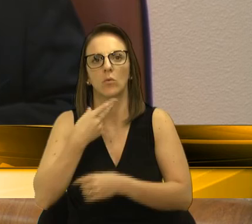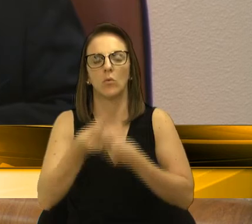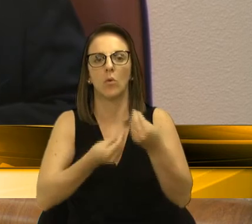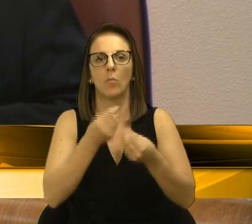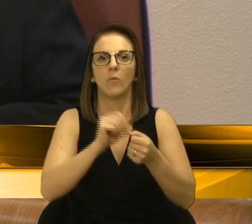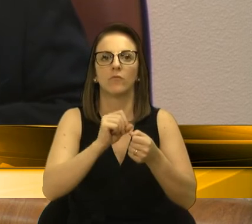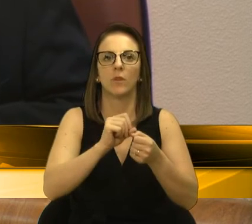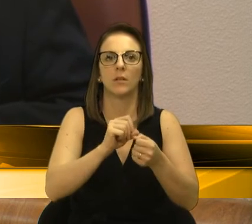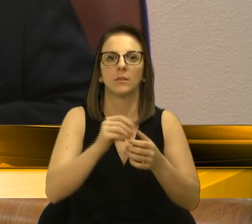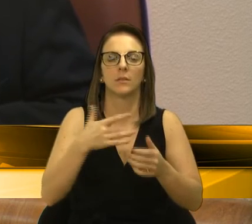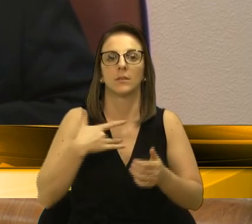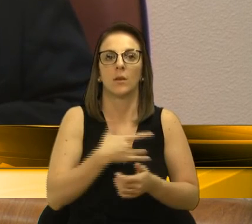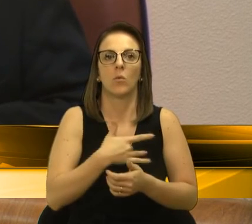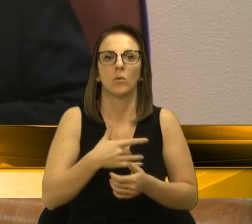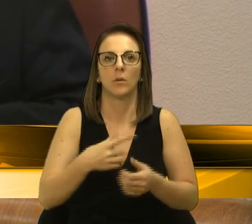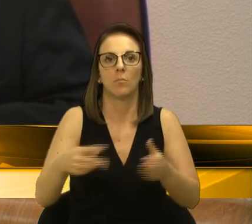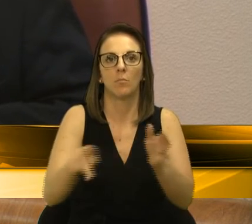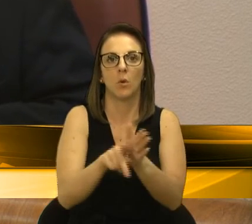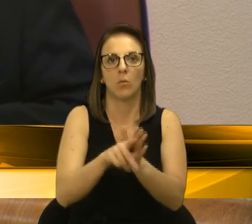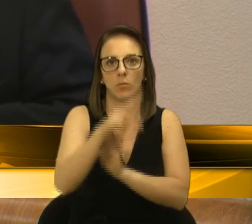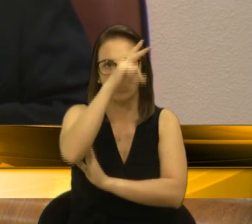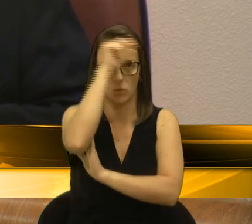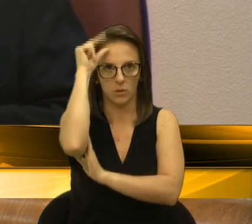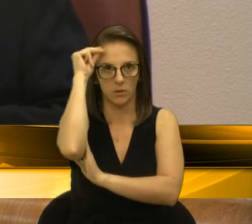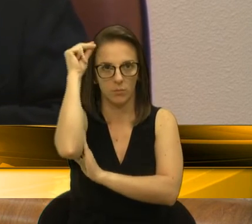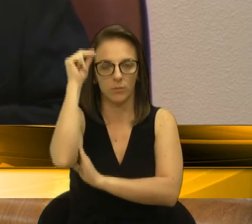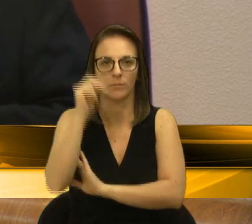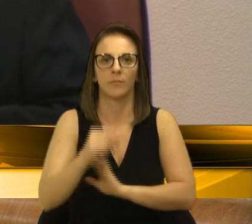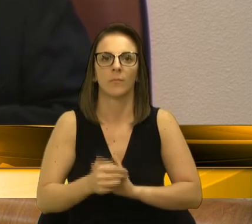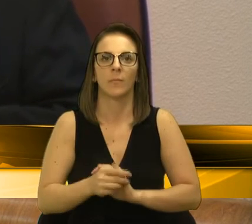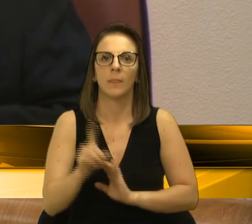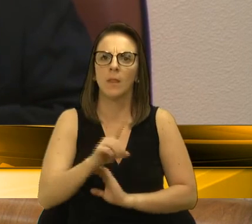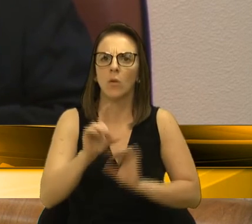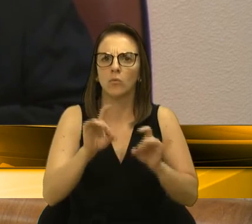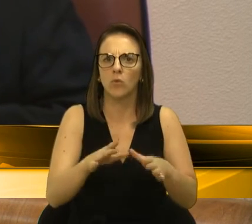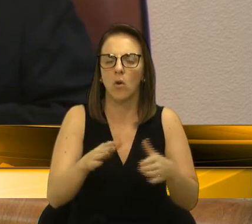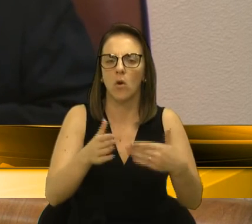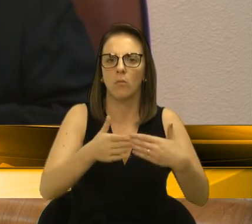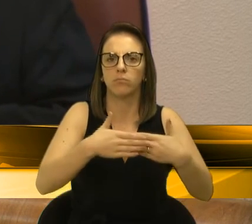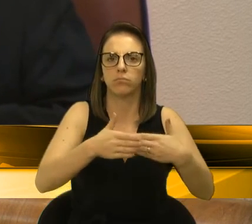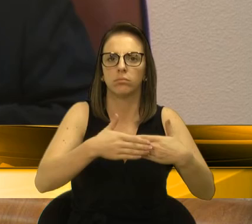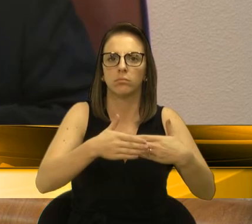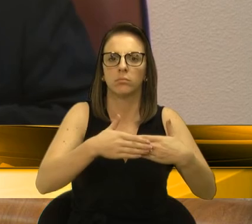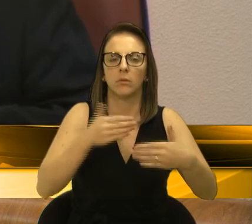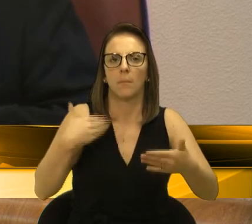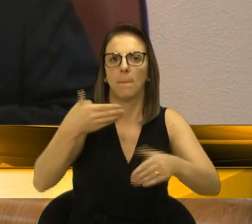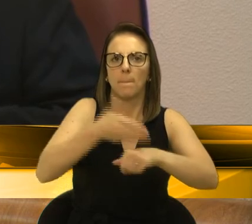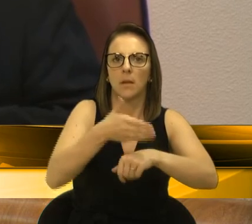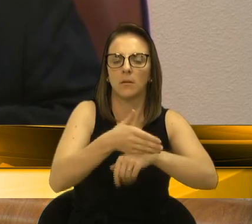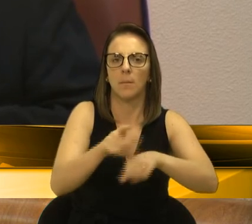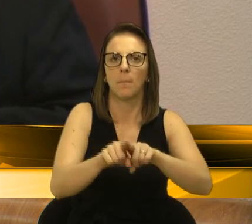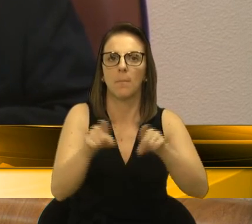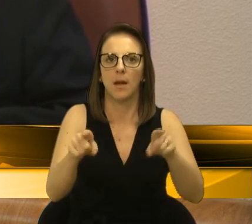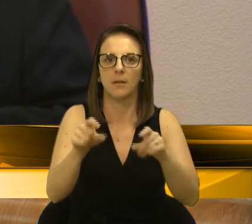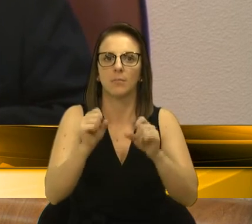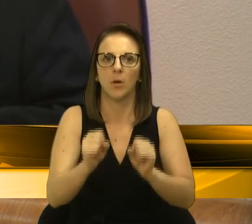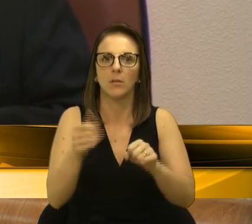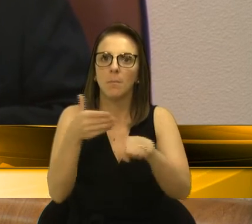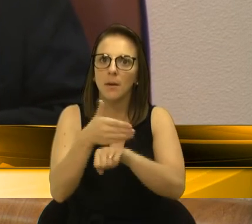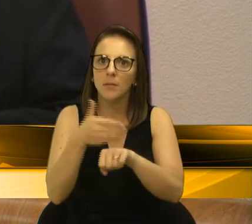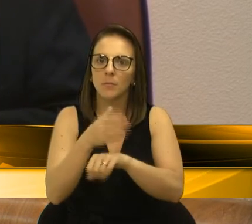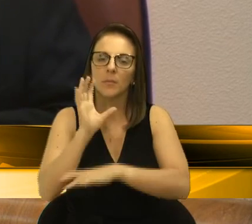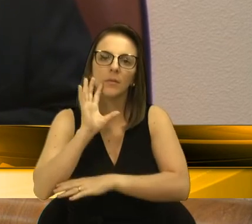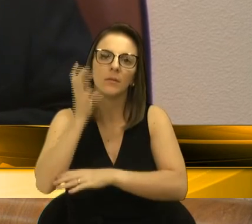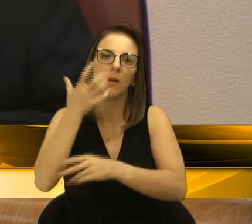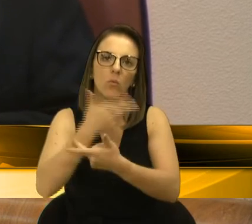município. Muito mais do que uma porta de acesso ao aparelho estatal e seus mecanismos decisórios, os conselhos municipais de